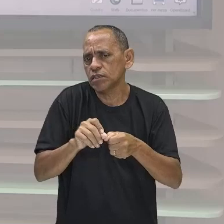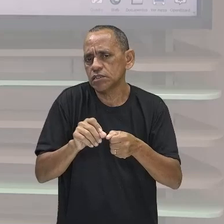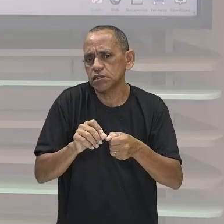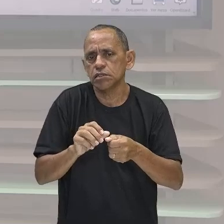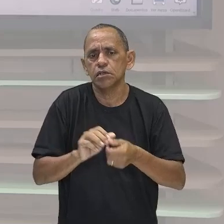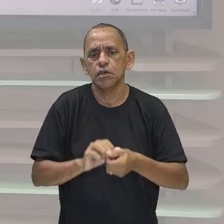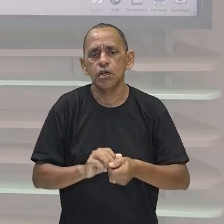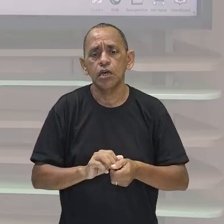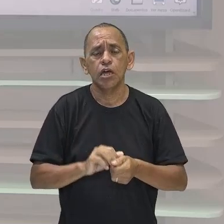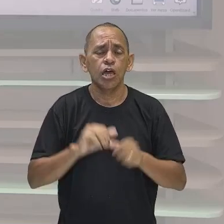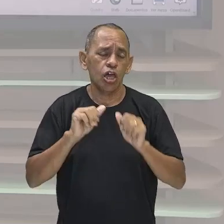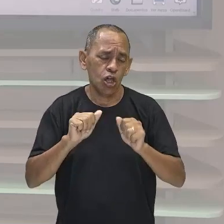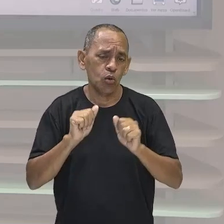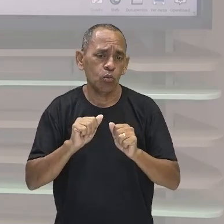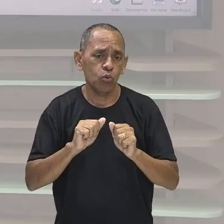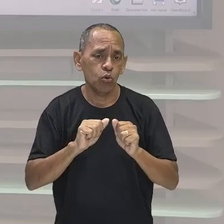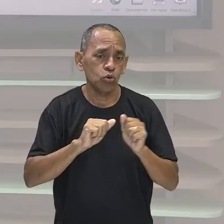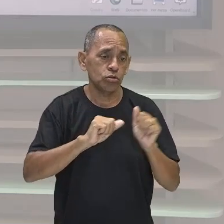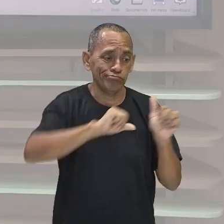a palavra Guarani.